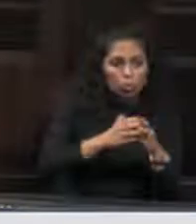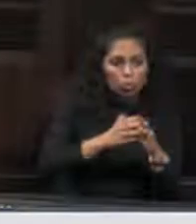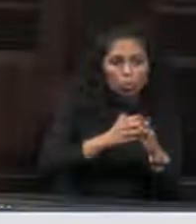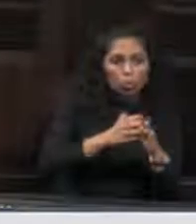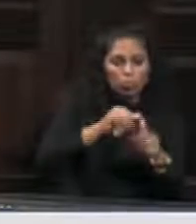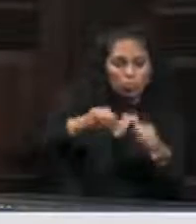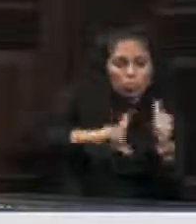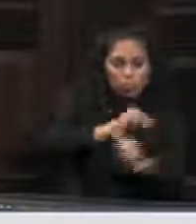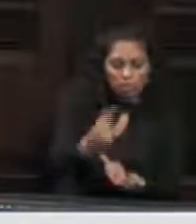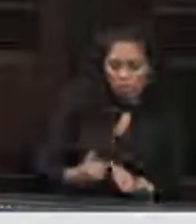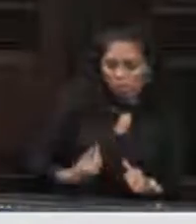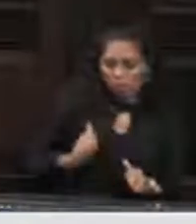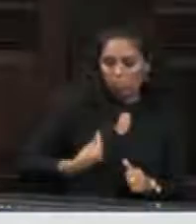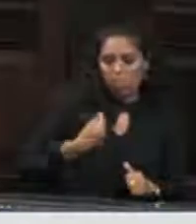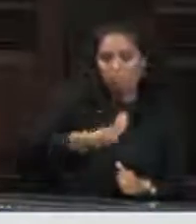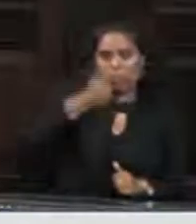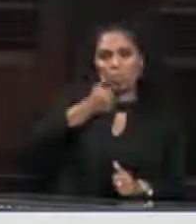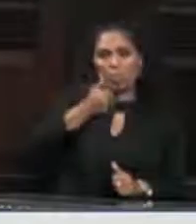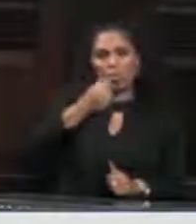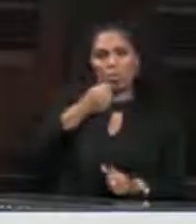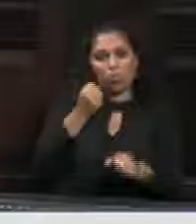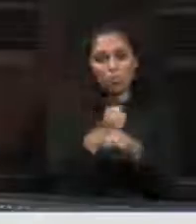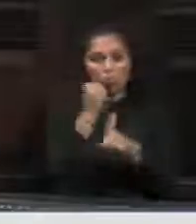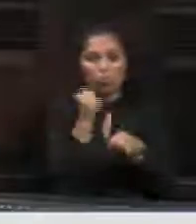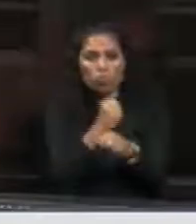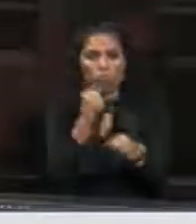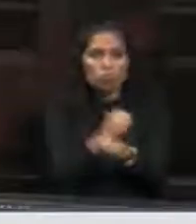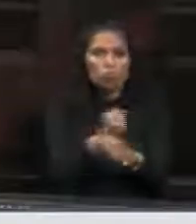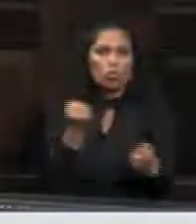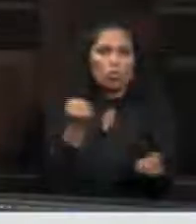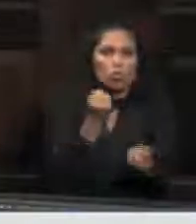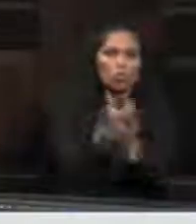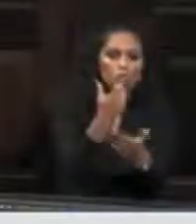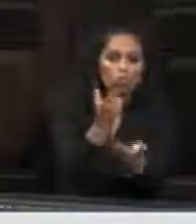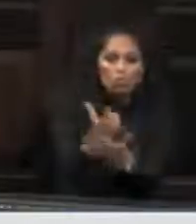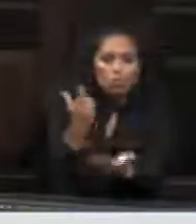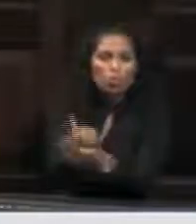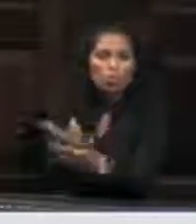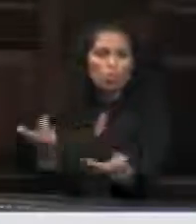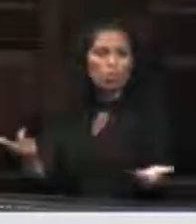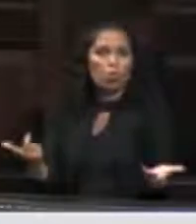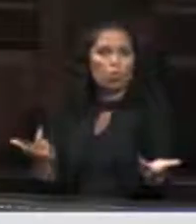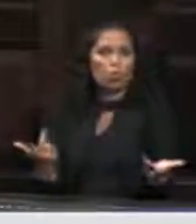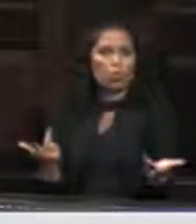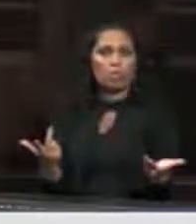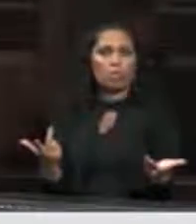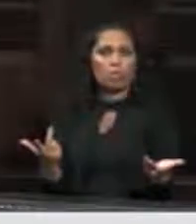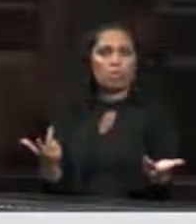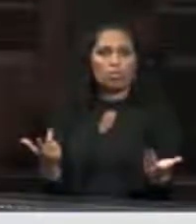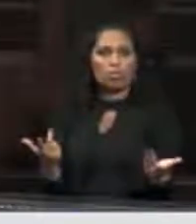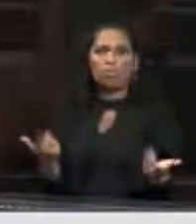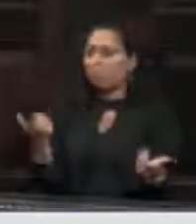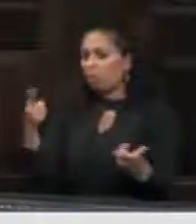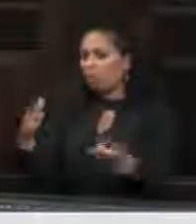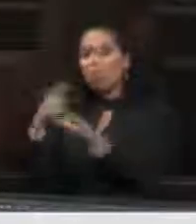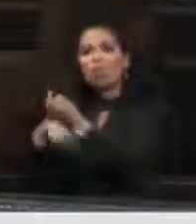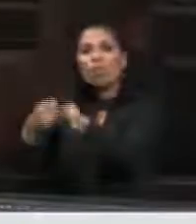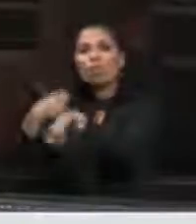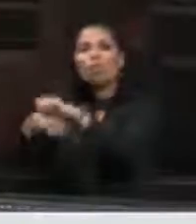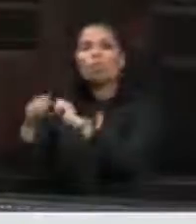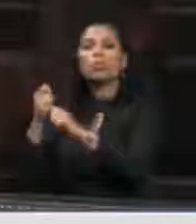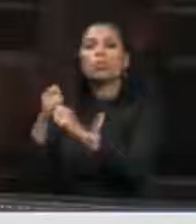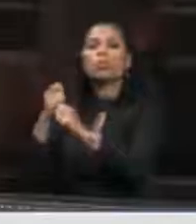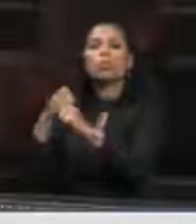de consumir, automaticamente aquilo que é consumido tem que ser produzido. E aquilo que é